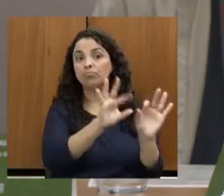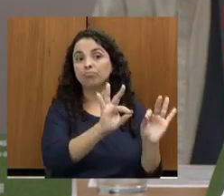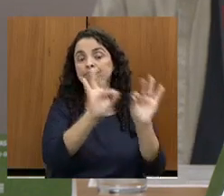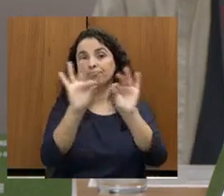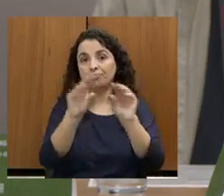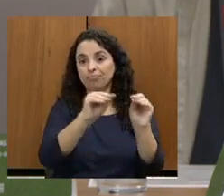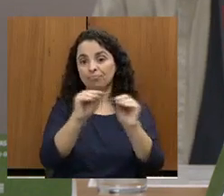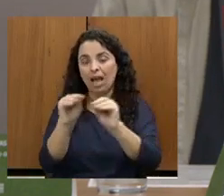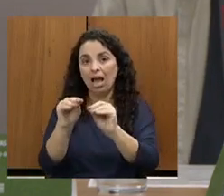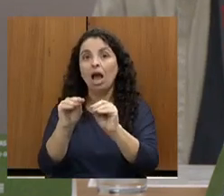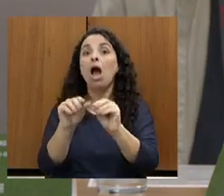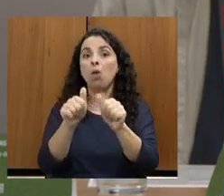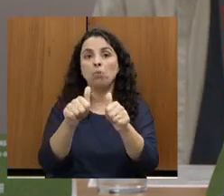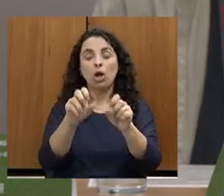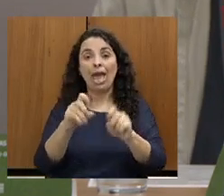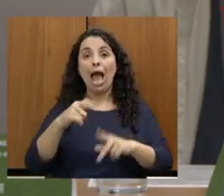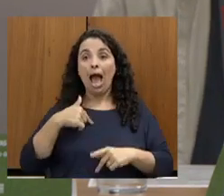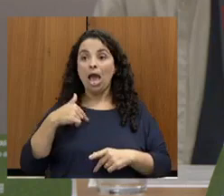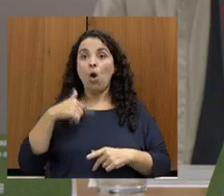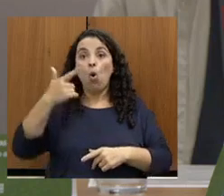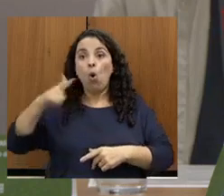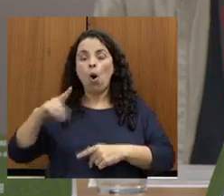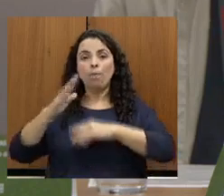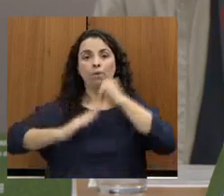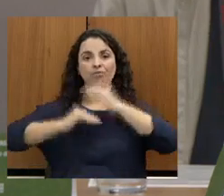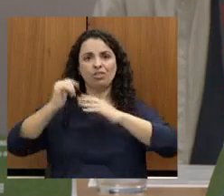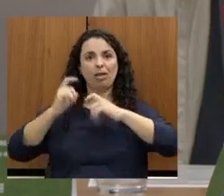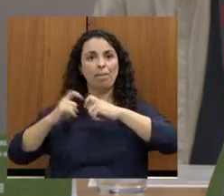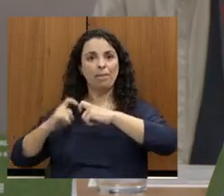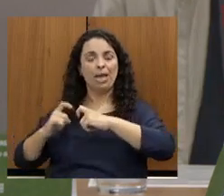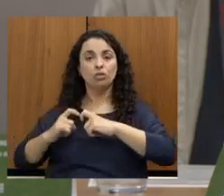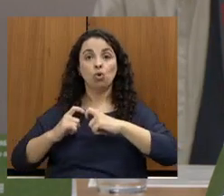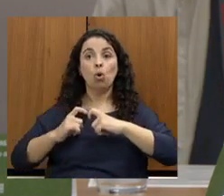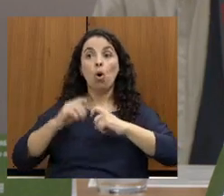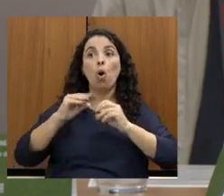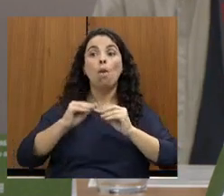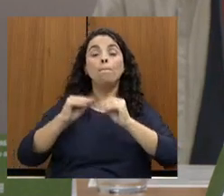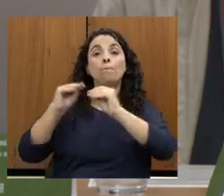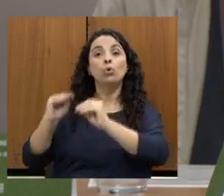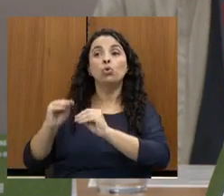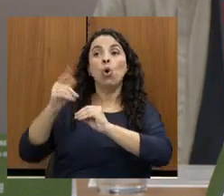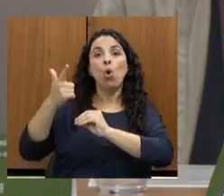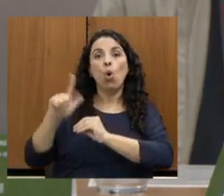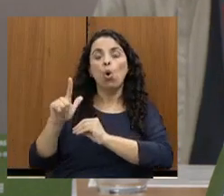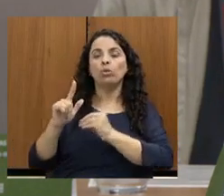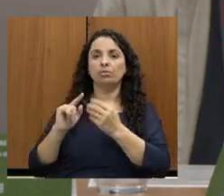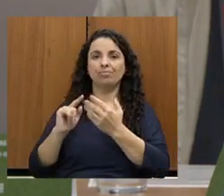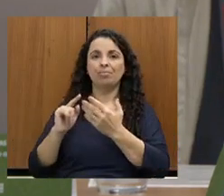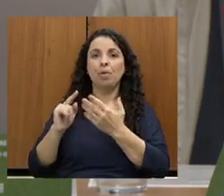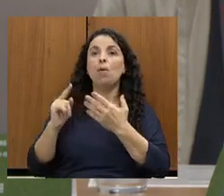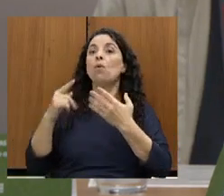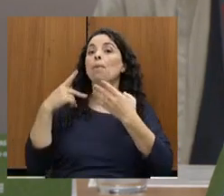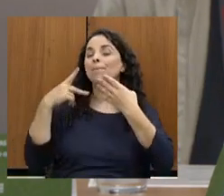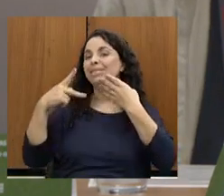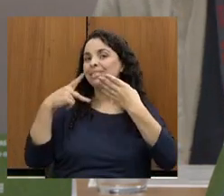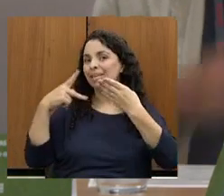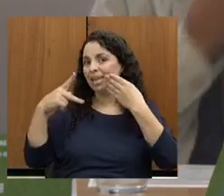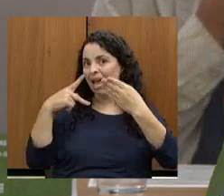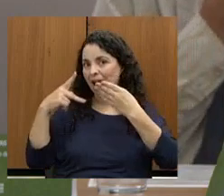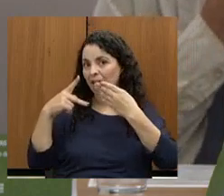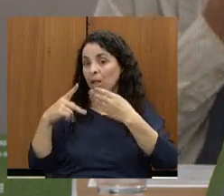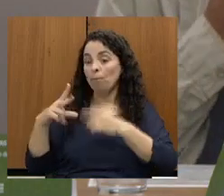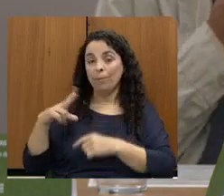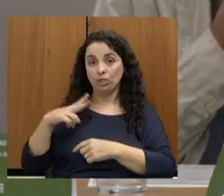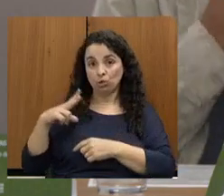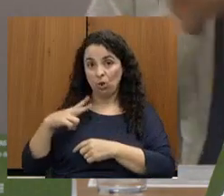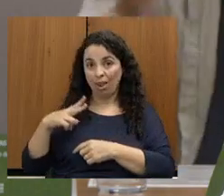mudei a psiquiatra para uma excelente particular, que ele estava em um psiquiatra de plano. Mudei a terapeuta